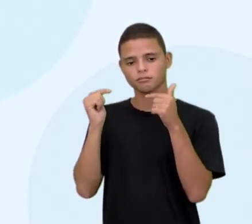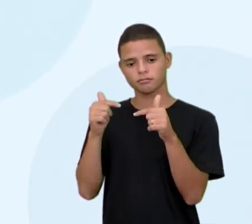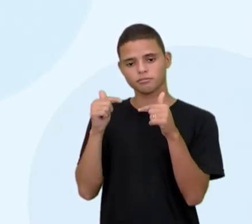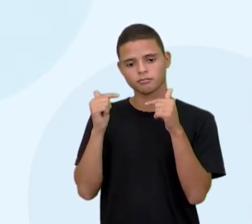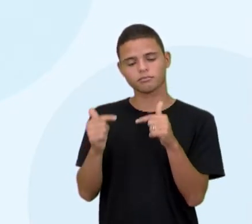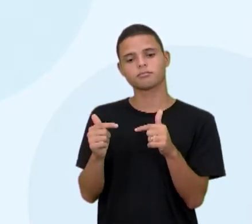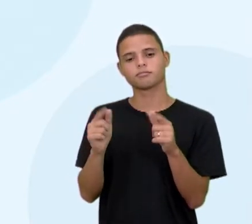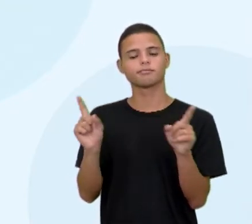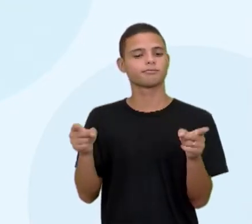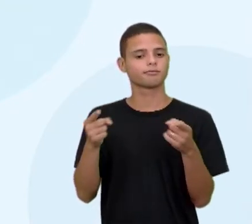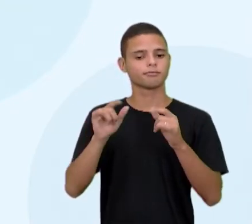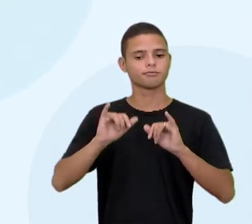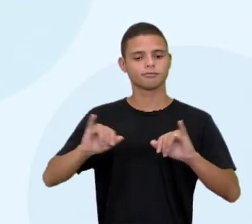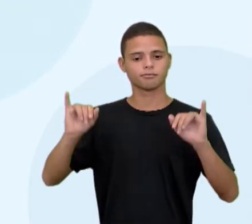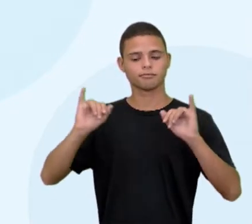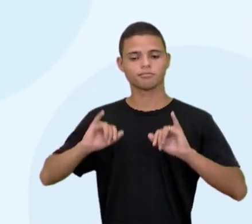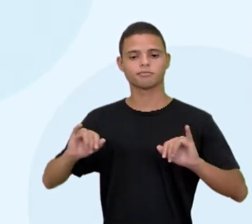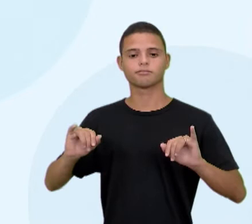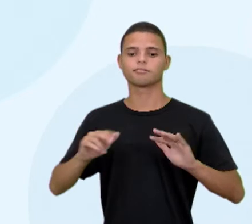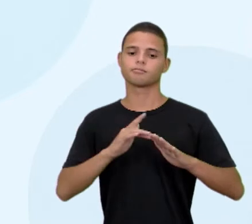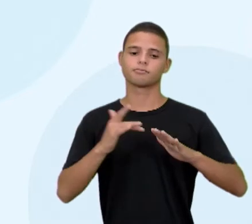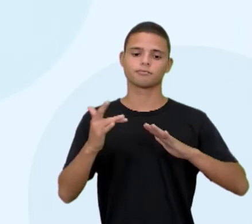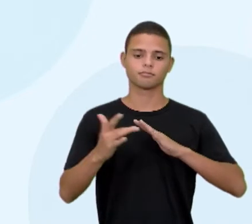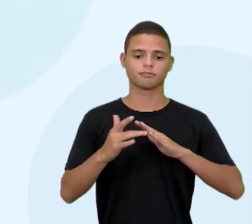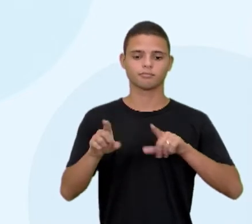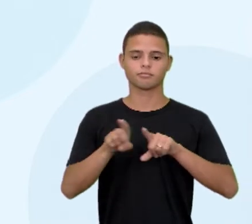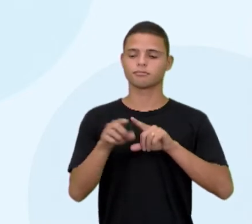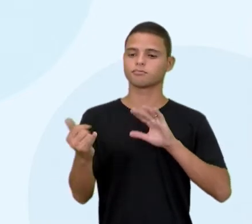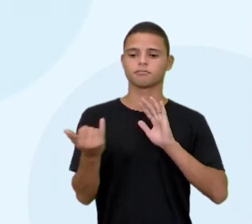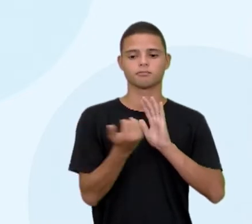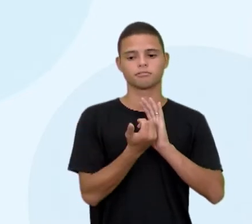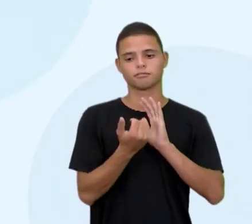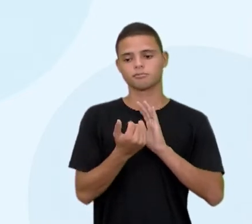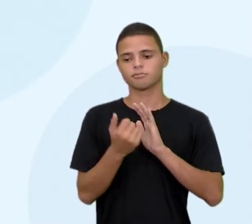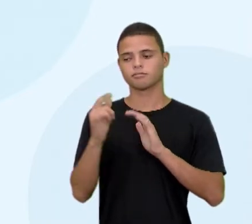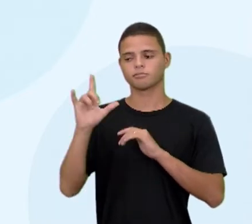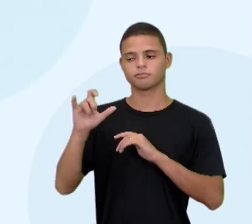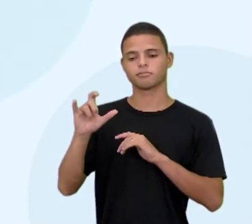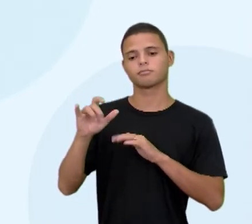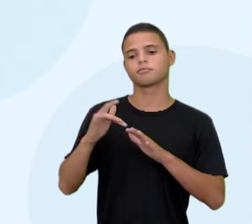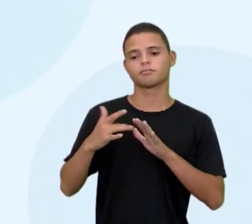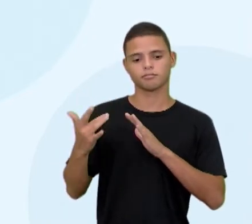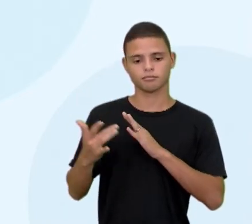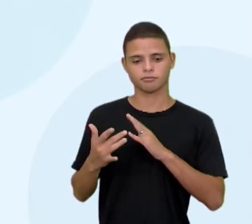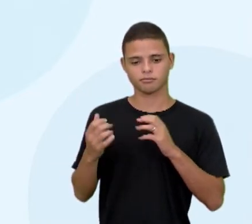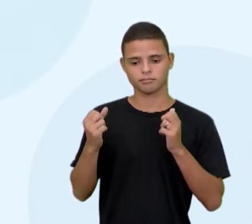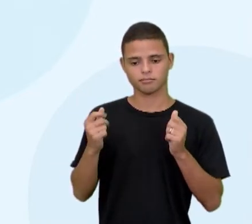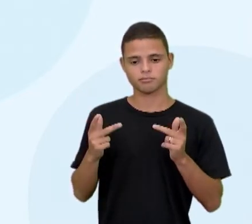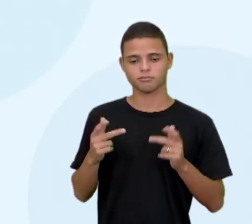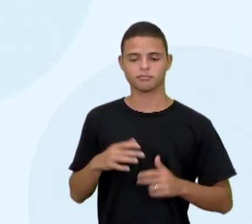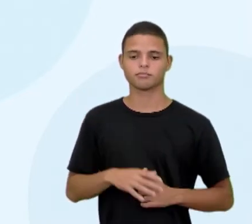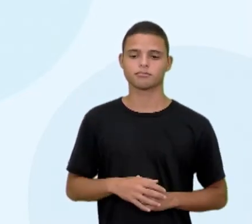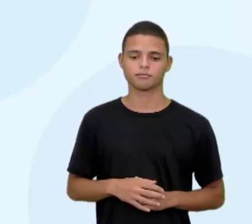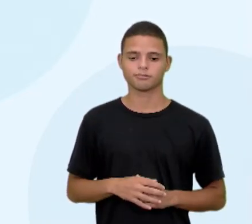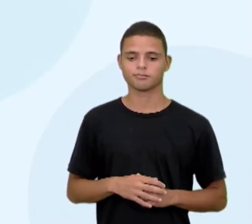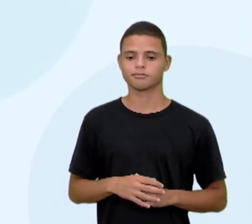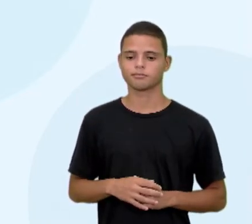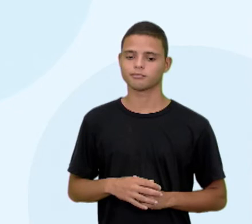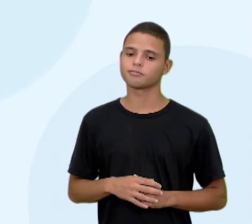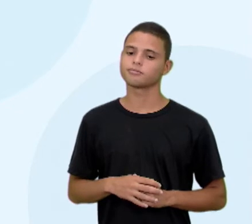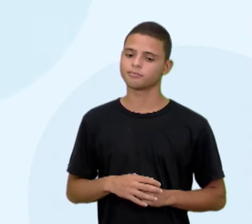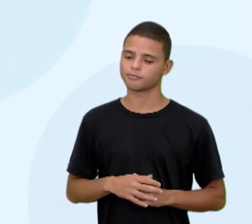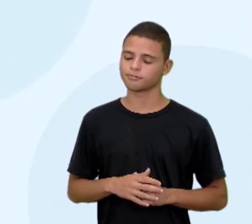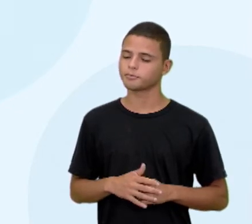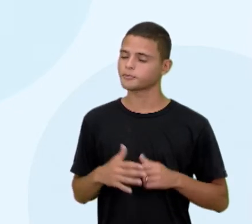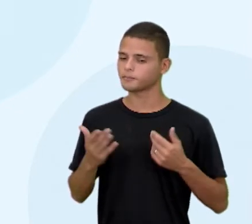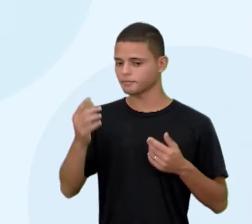marketing publicitário nas redes sociais e marcar os pros para que a gente conheça um pouco do trabalho que vocês vêm desenvolvendo, tá certo, gente? Pensem, como eu disse na